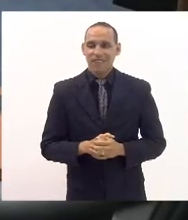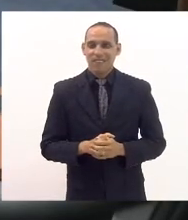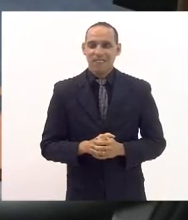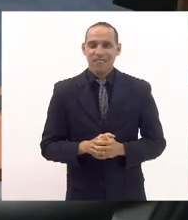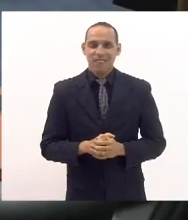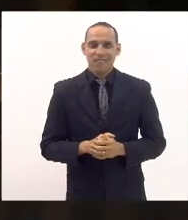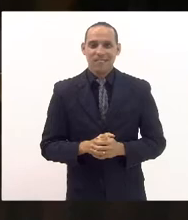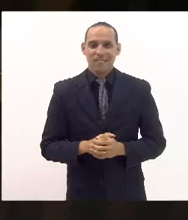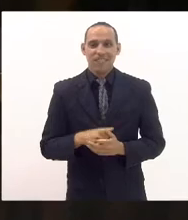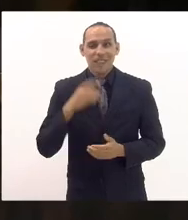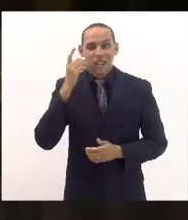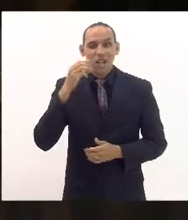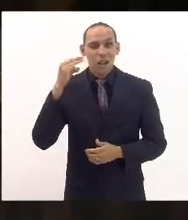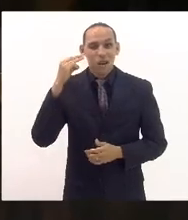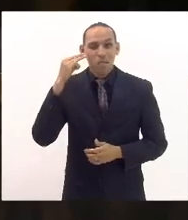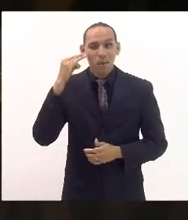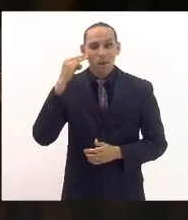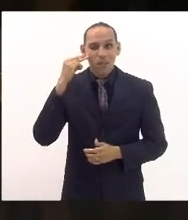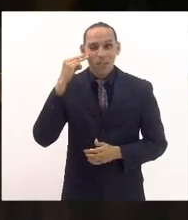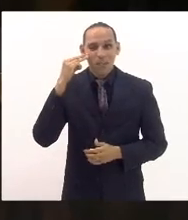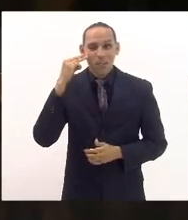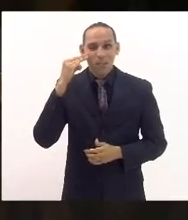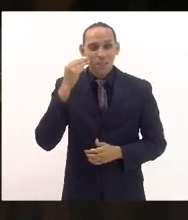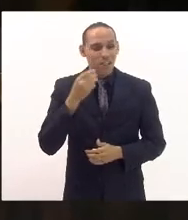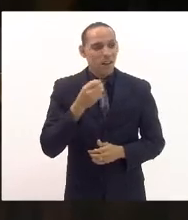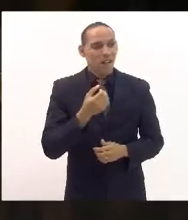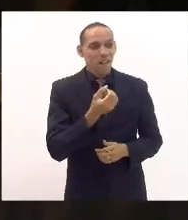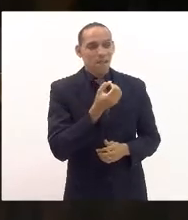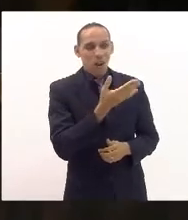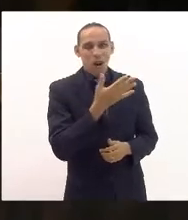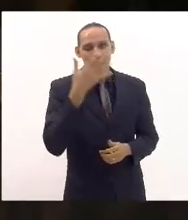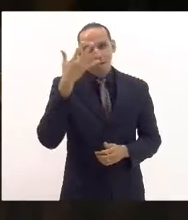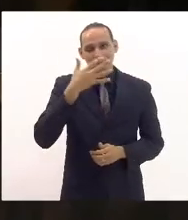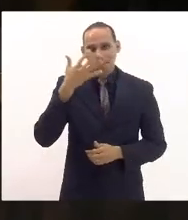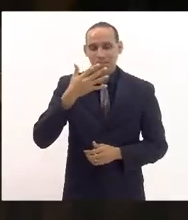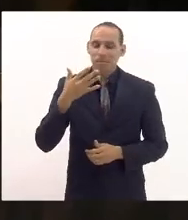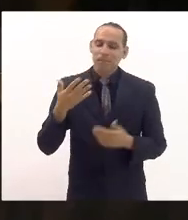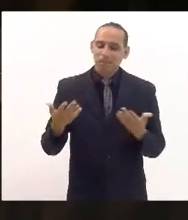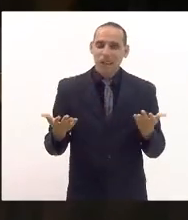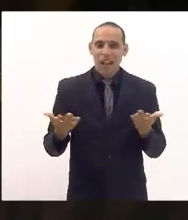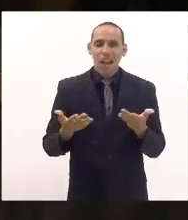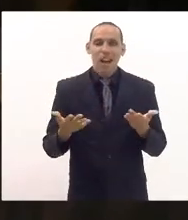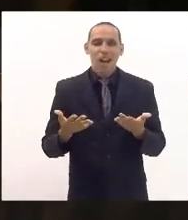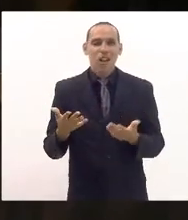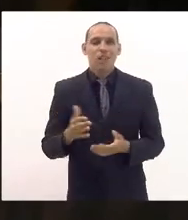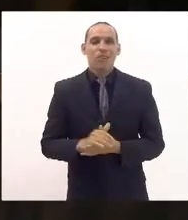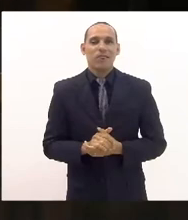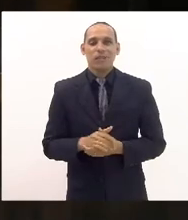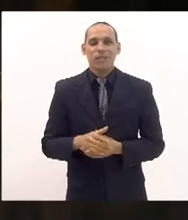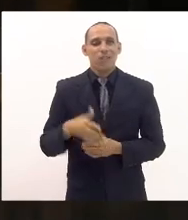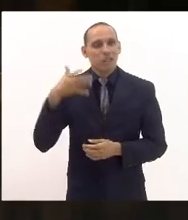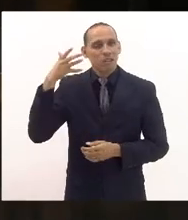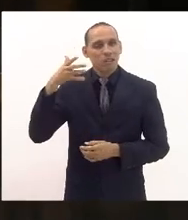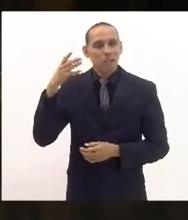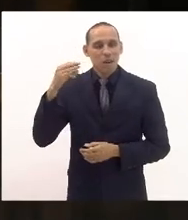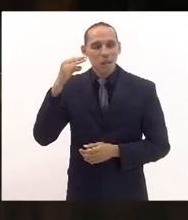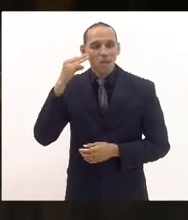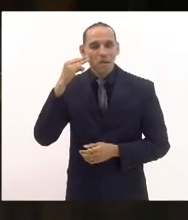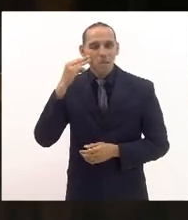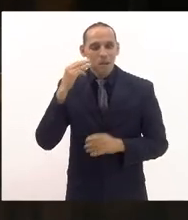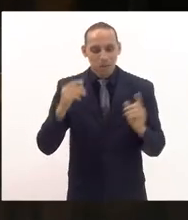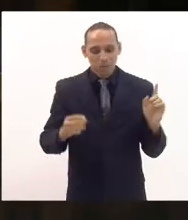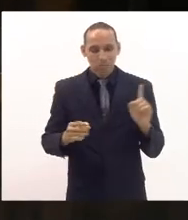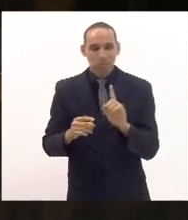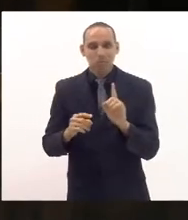e a deputado A Mônica está valendo o saguão a gente não viu então nesse momento a qual a palavra que tá da Mônica